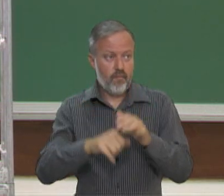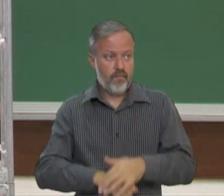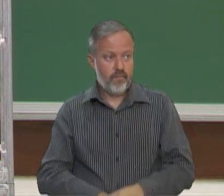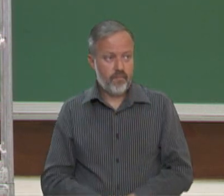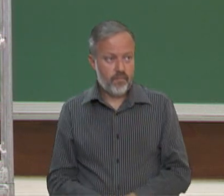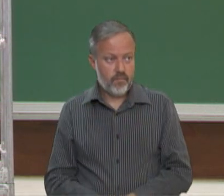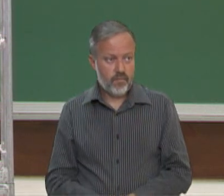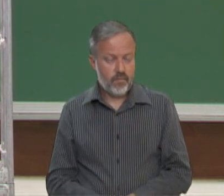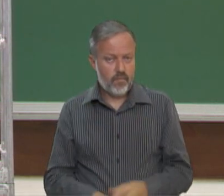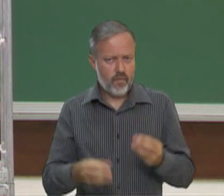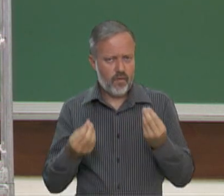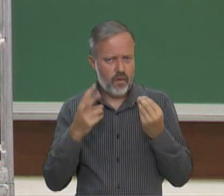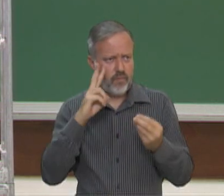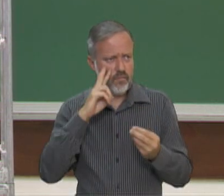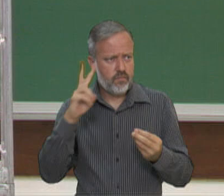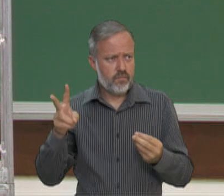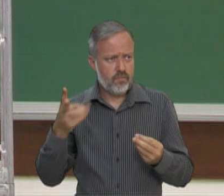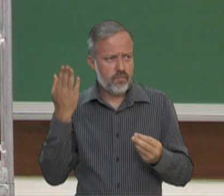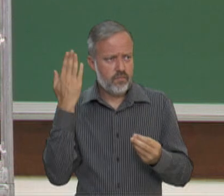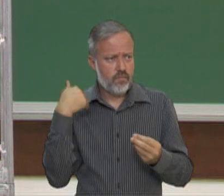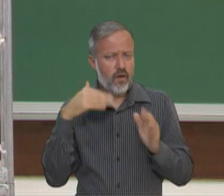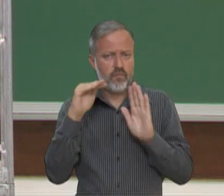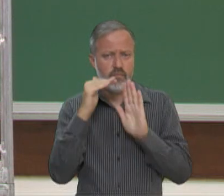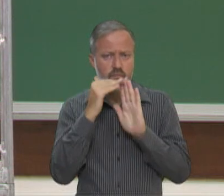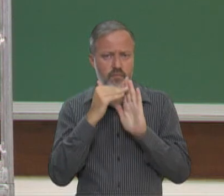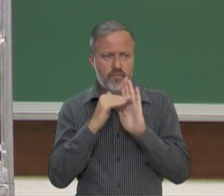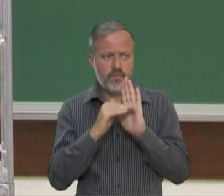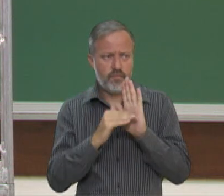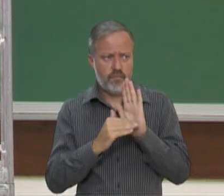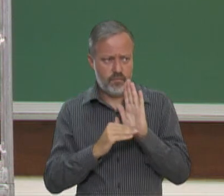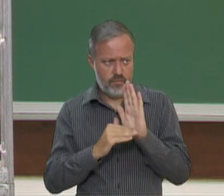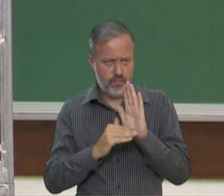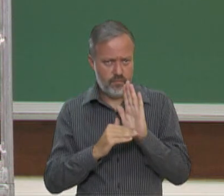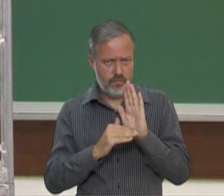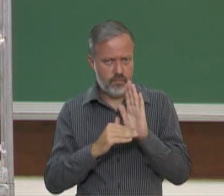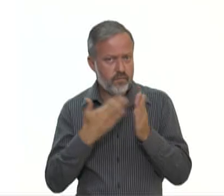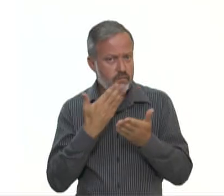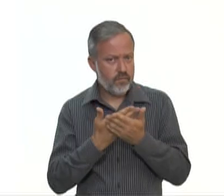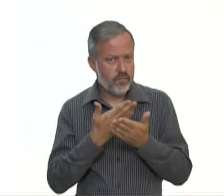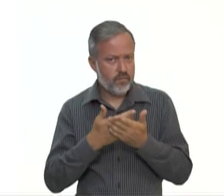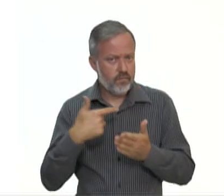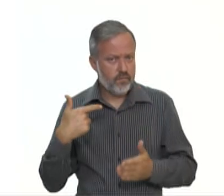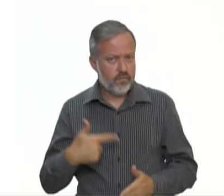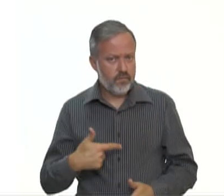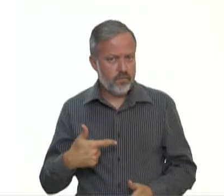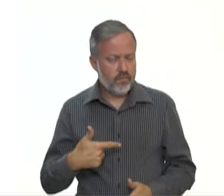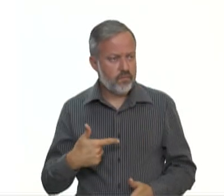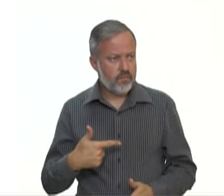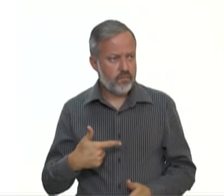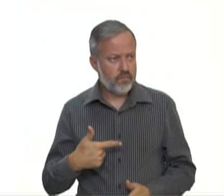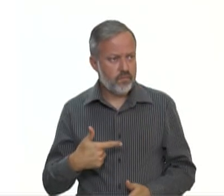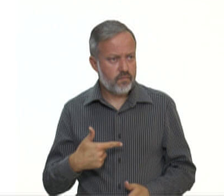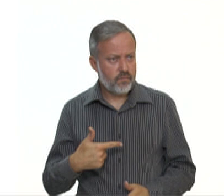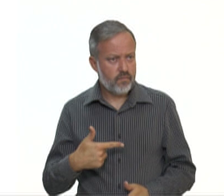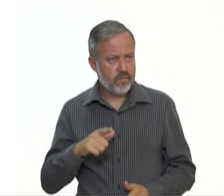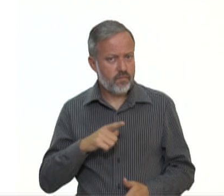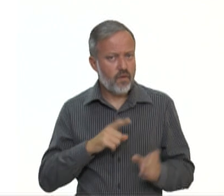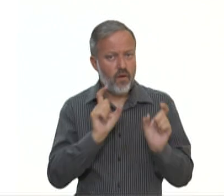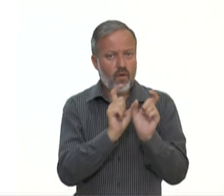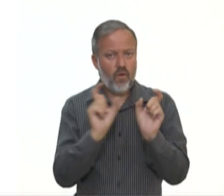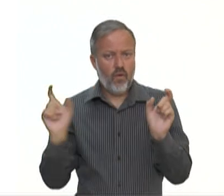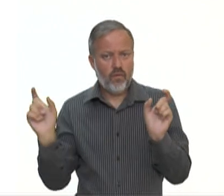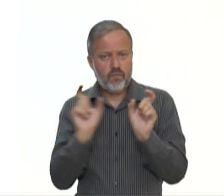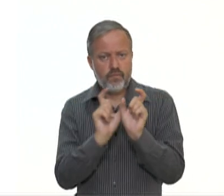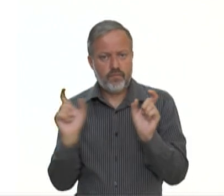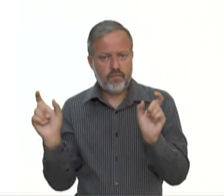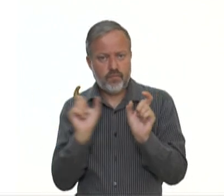Como havíamos visto na classe 2, como a gente viu na aula 2, então vocês leram sobre frases, vocês